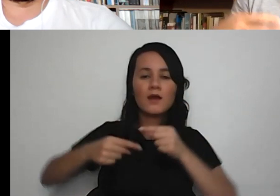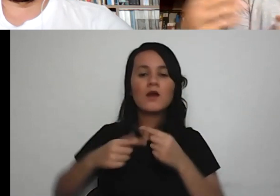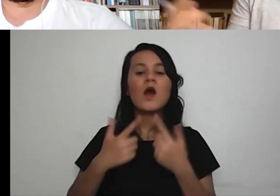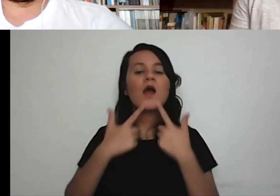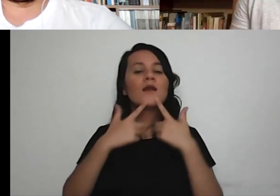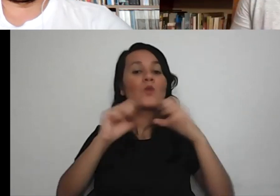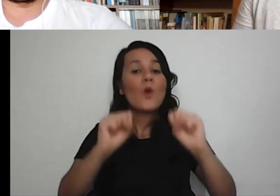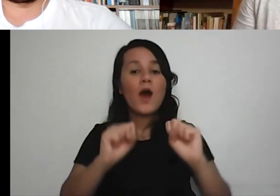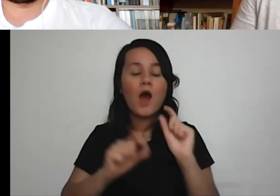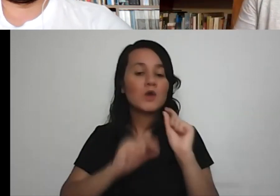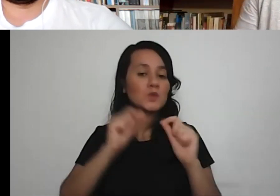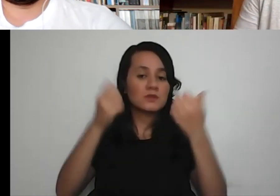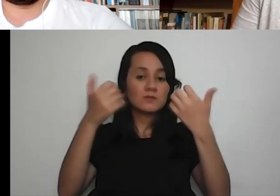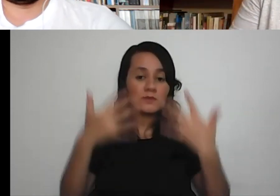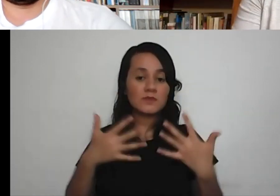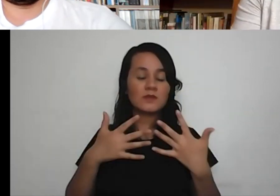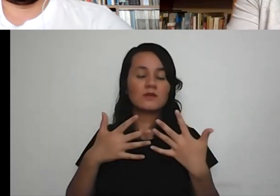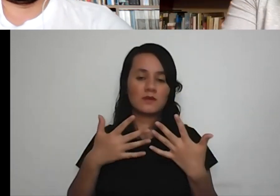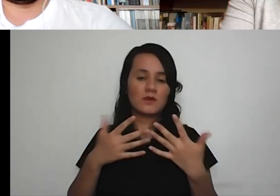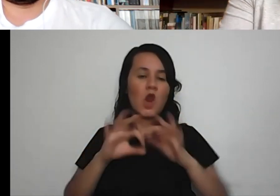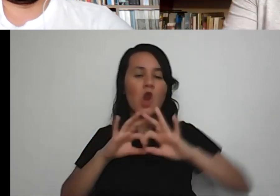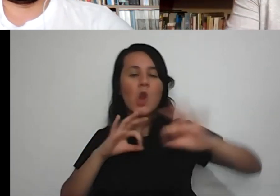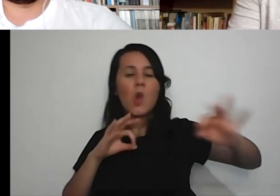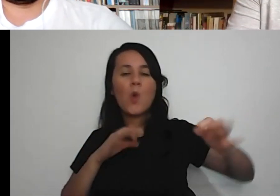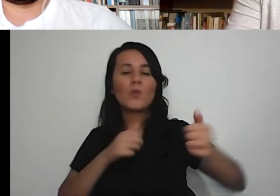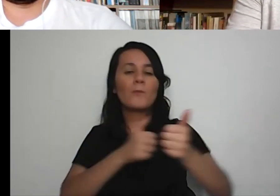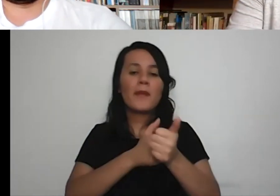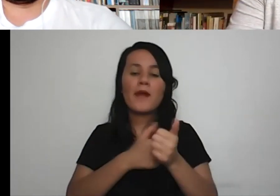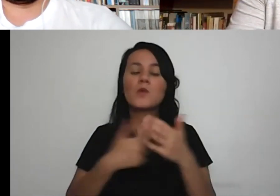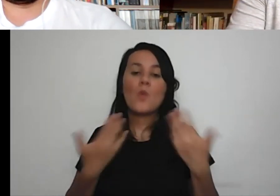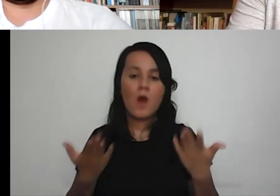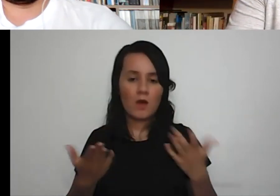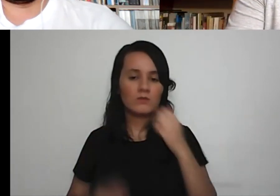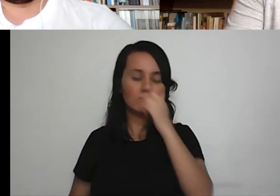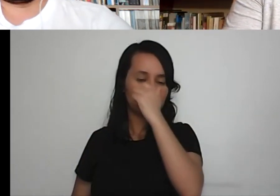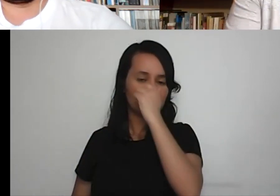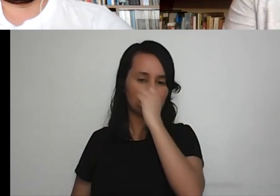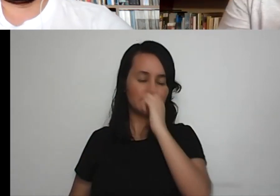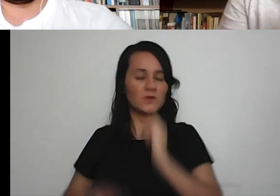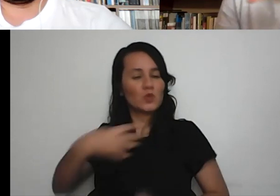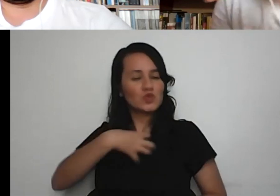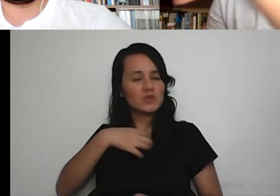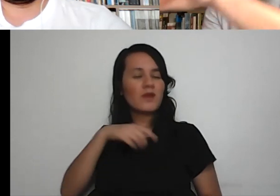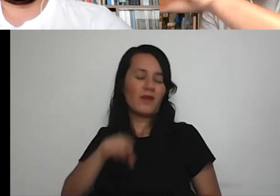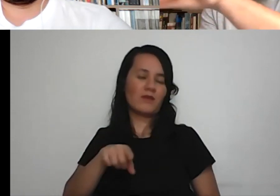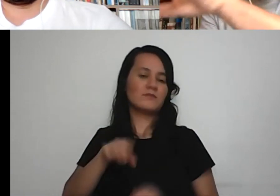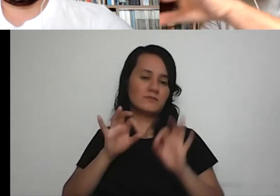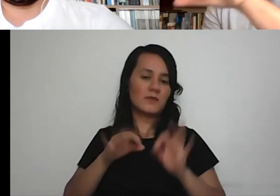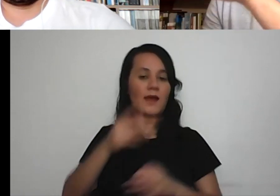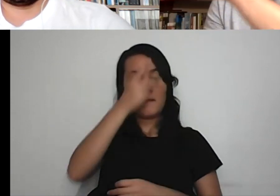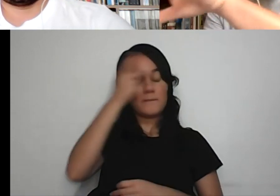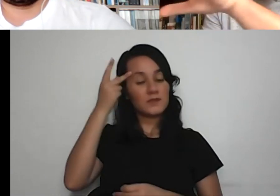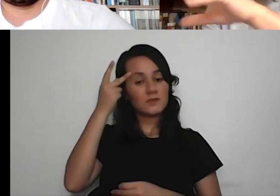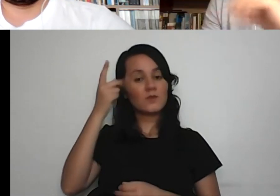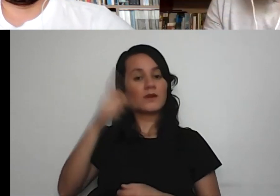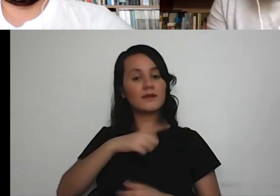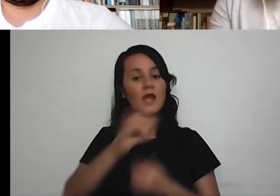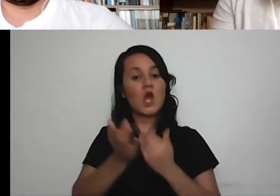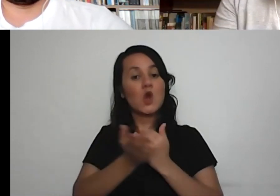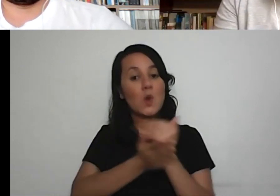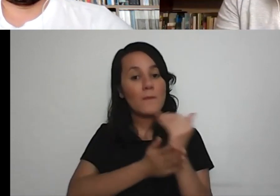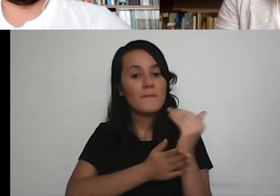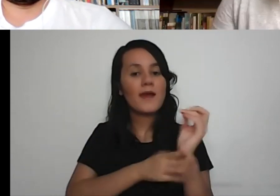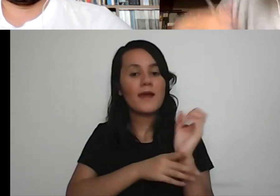linguagem que às vezes é mais longe ou mais perto, né? Então acho que esse é um caminho, né, para quem está apresentando, quem está entrando,